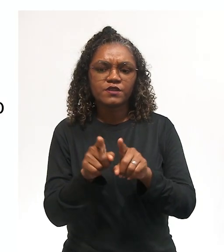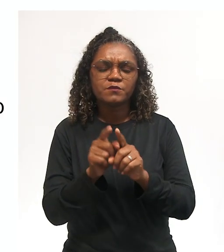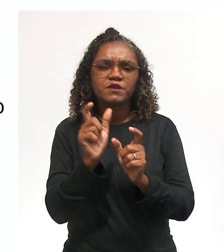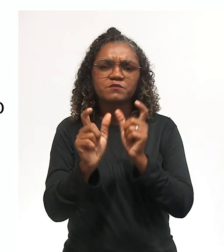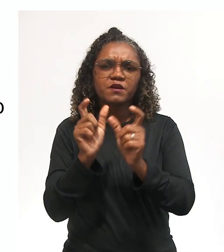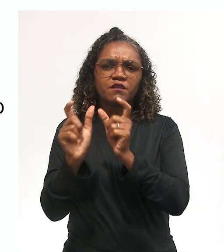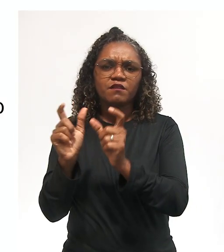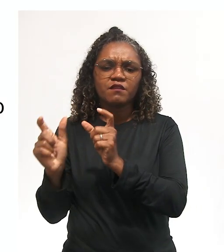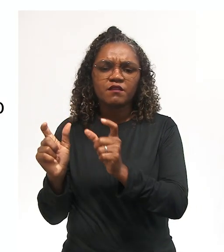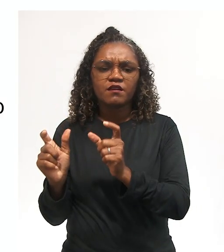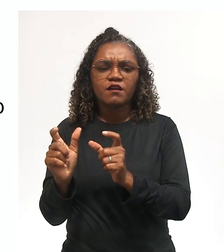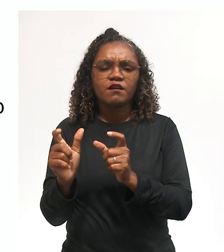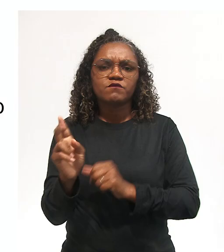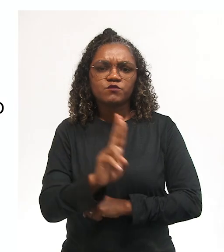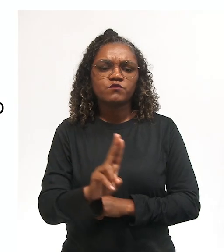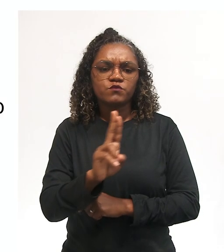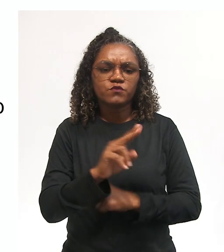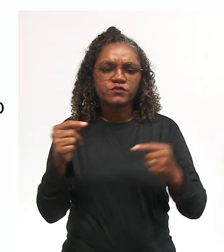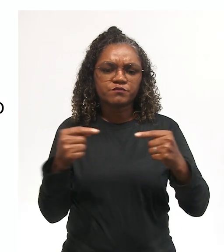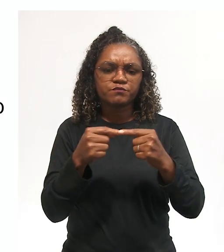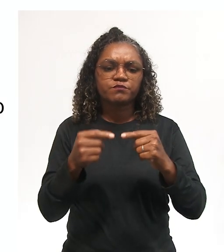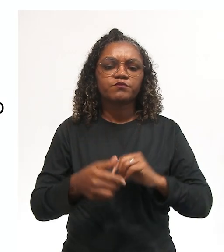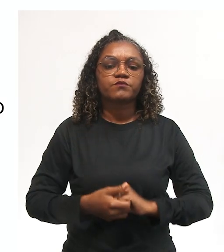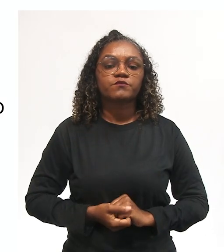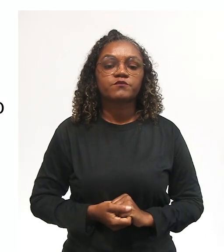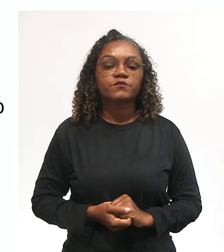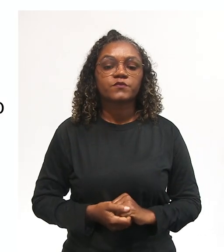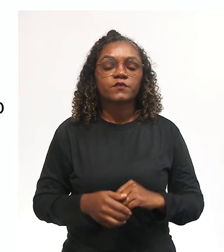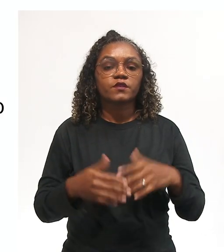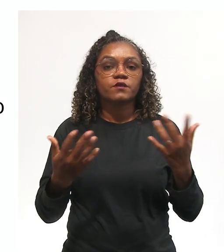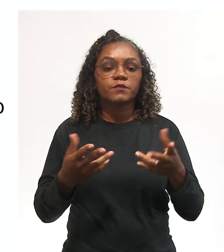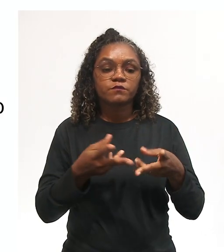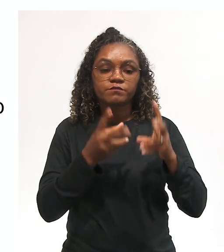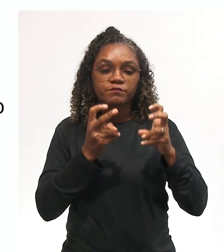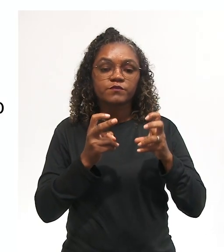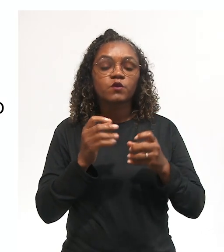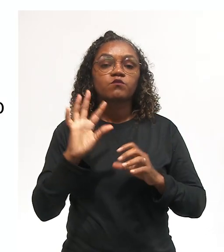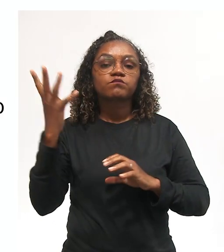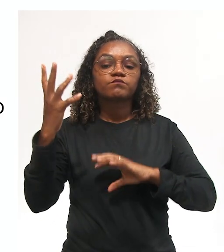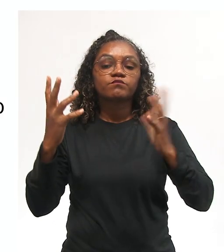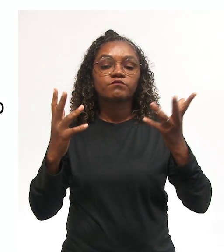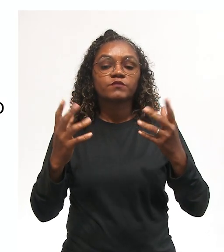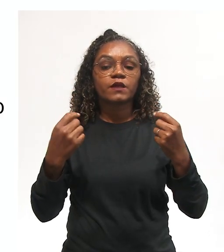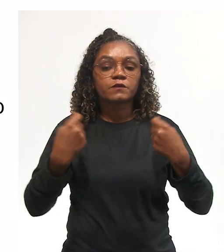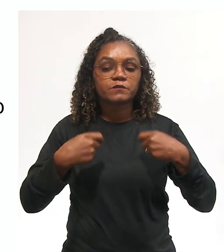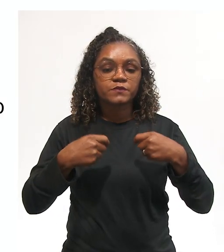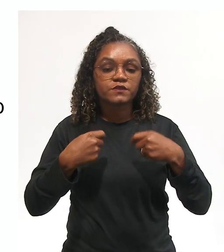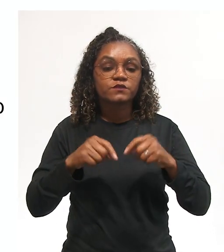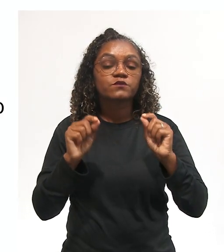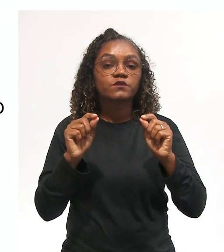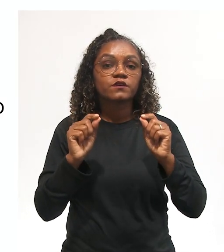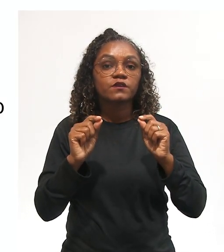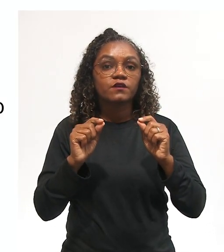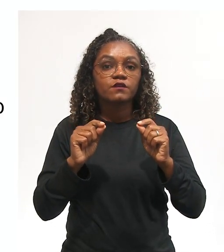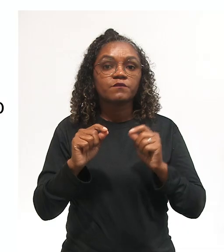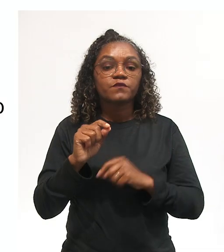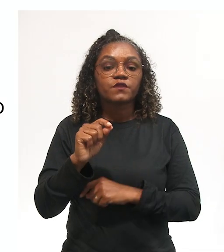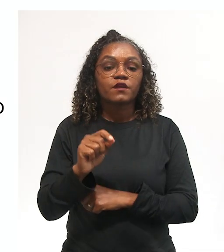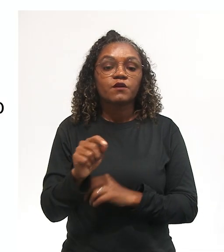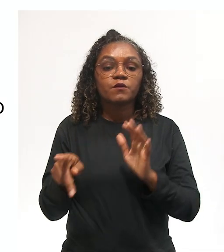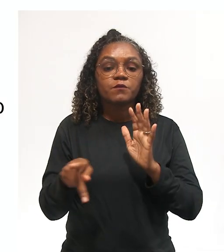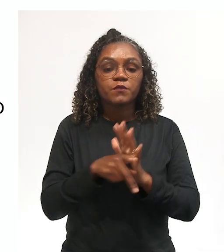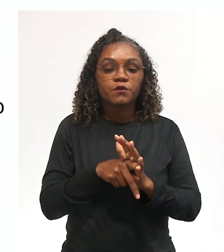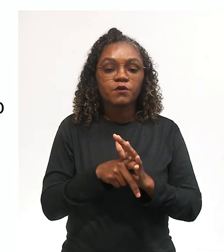usualmente empregadas. Identificar as situações em que se deve recorrer à fórmula de